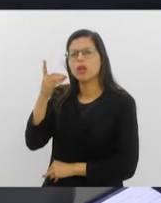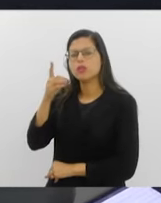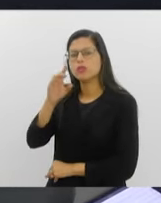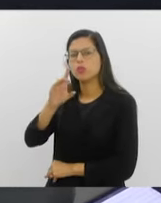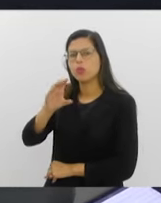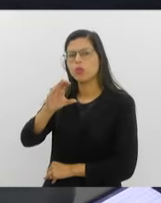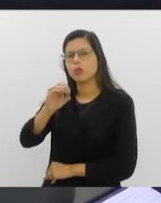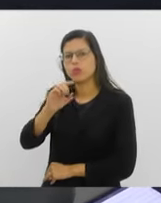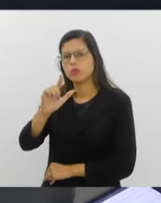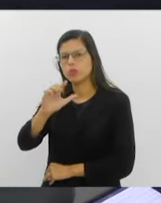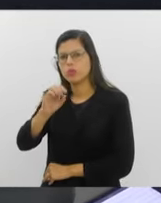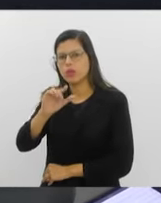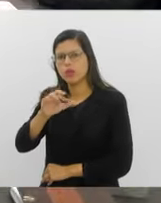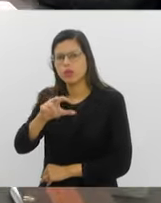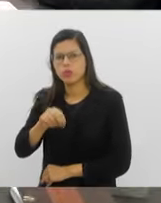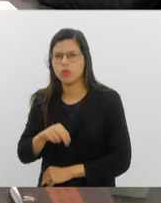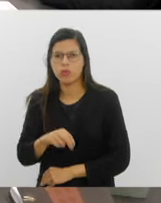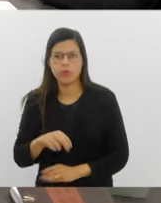Lei